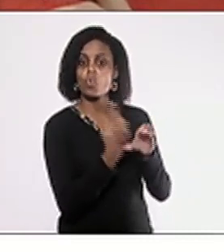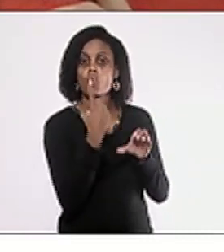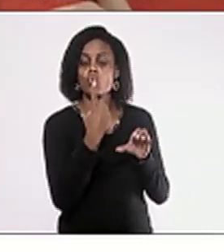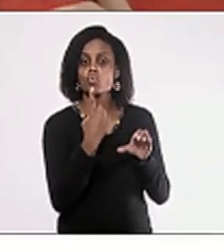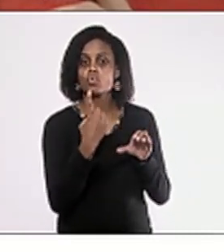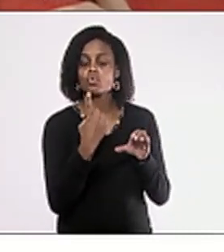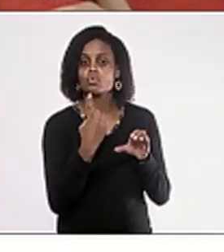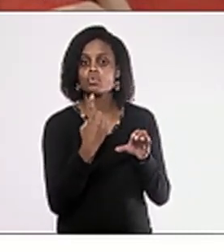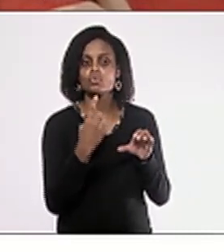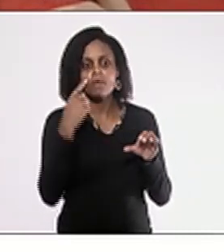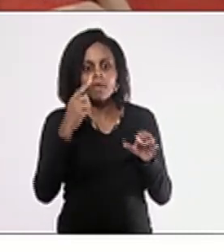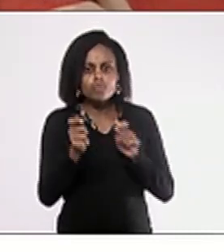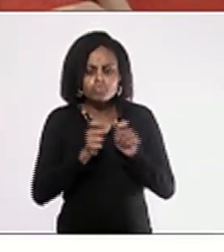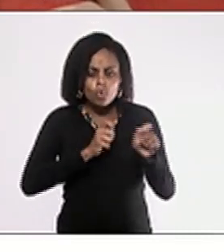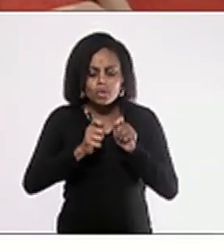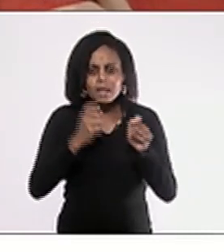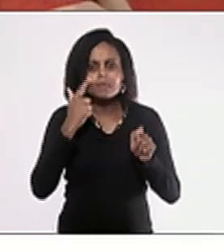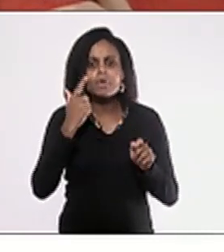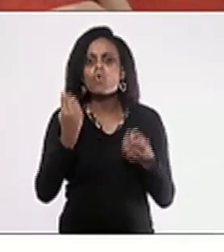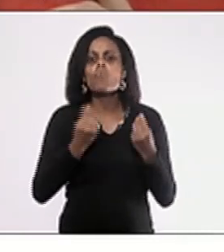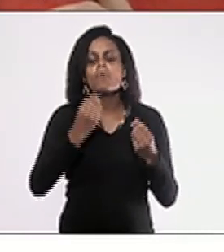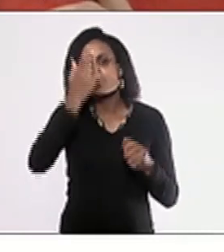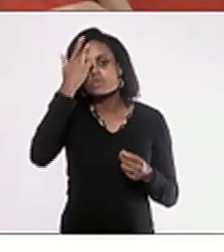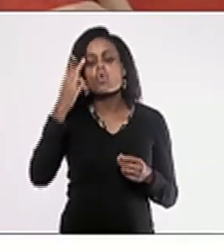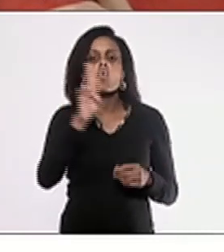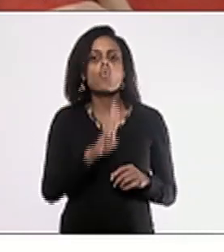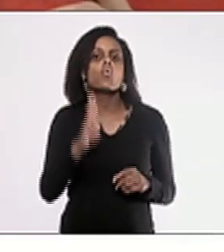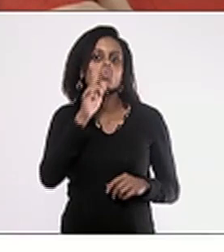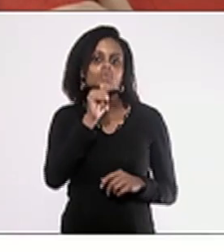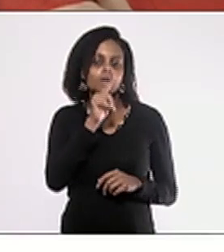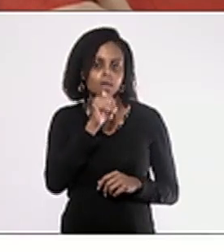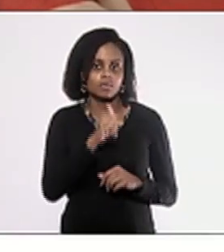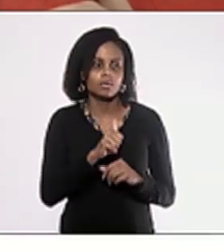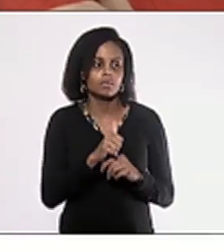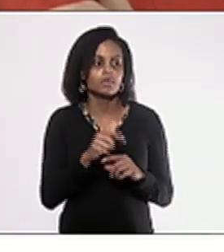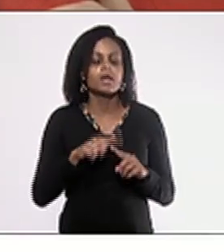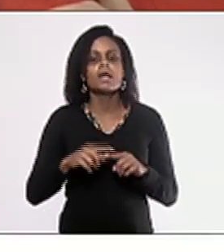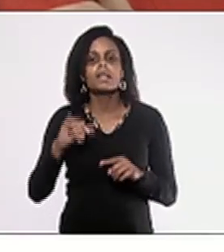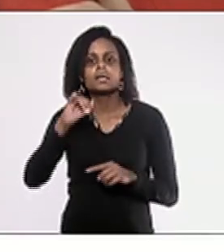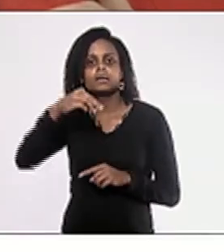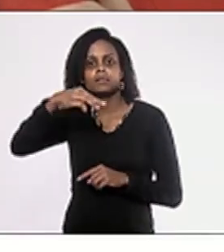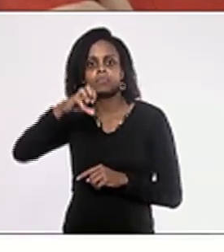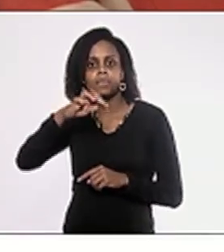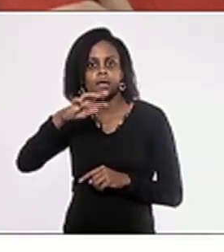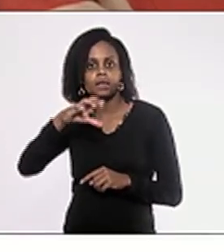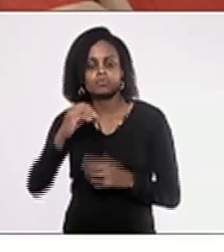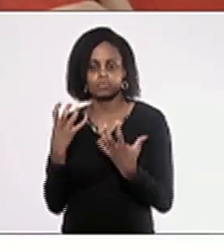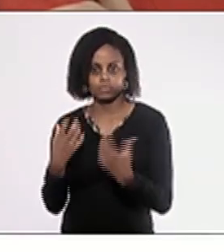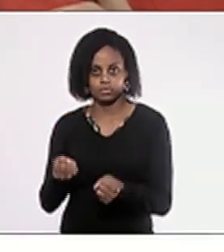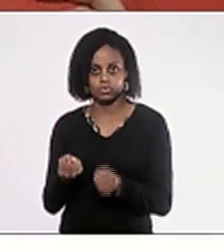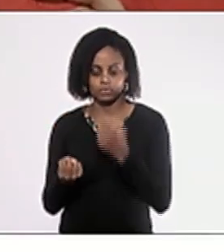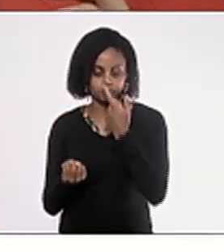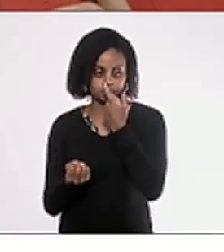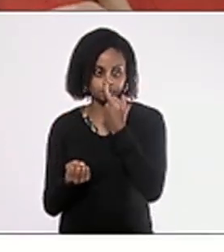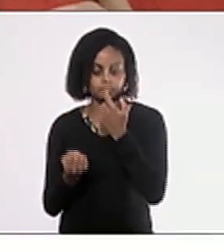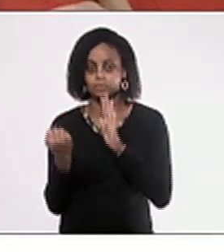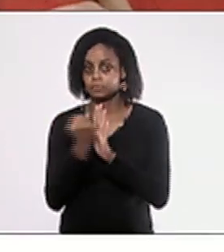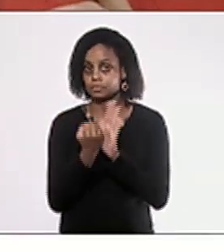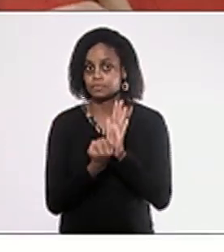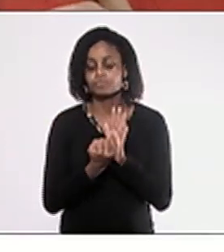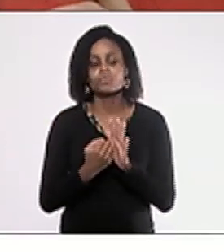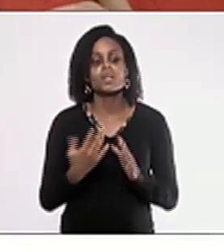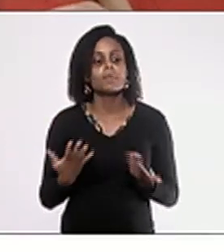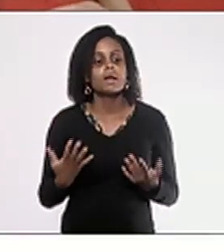o consumo, né? O hidrômetro é um aparelho de precisão aprovado pelo Inmetro e faz com que,